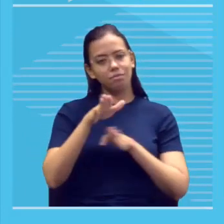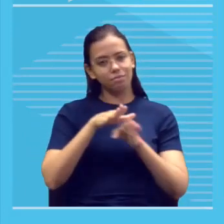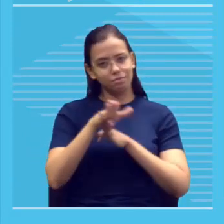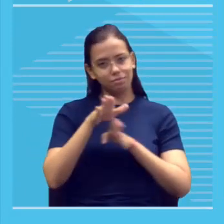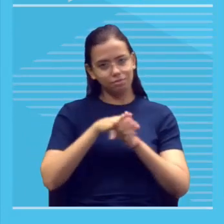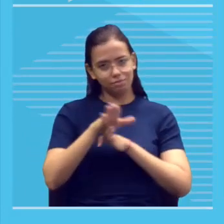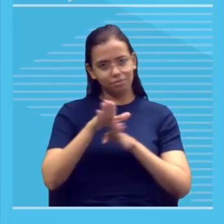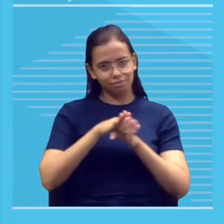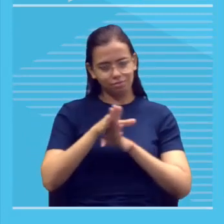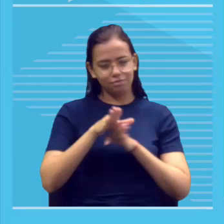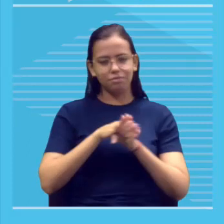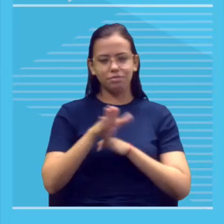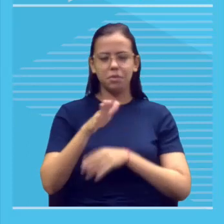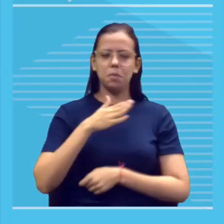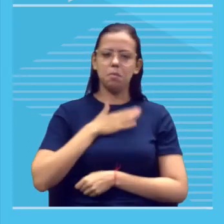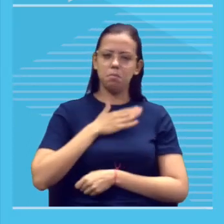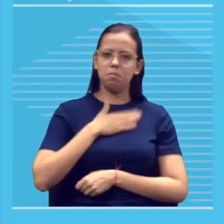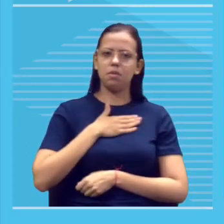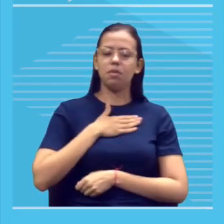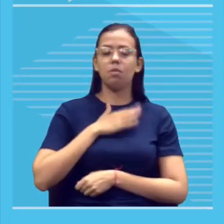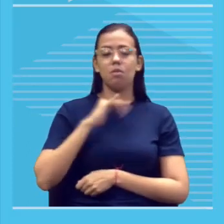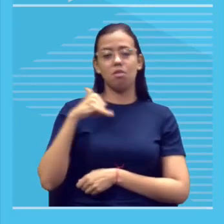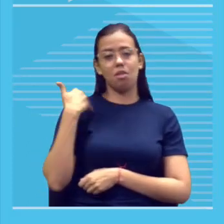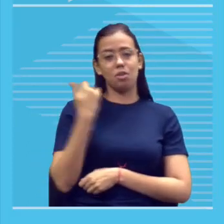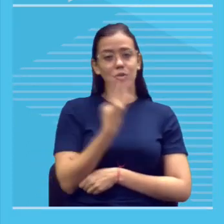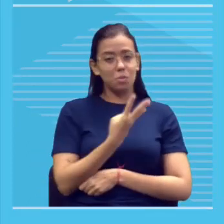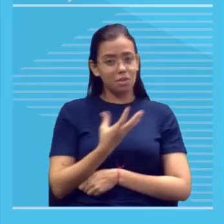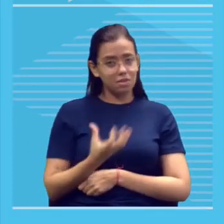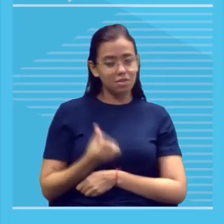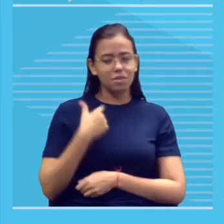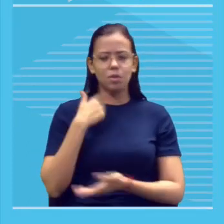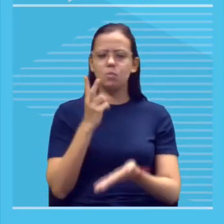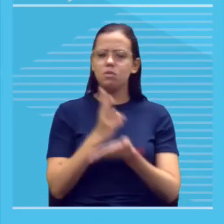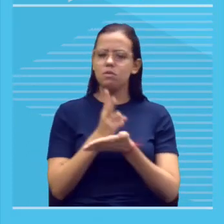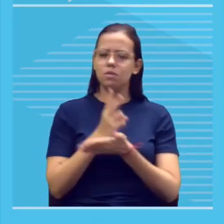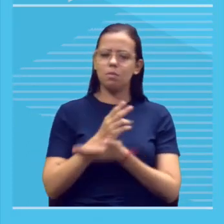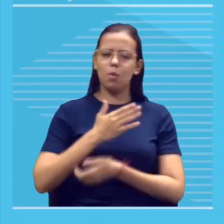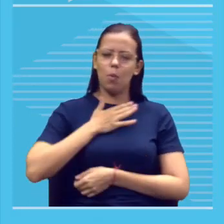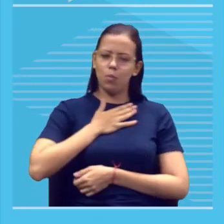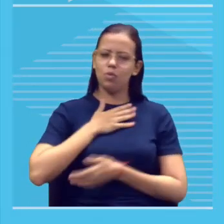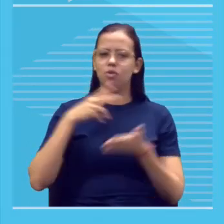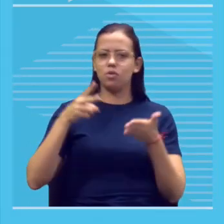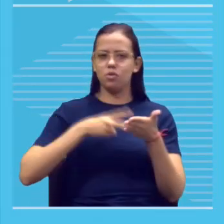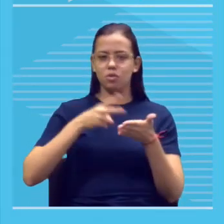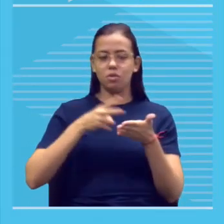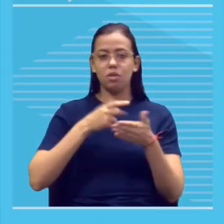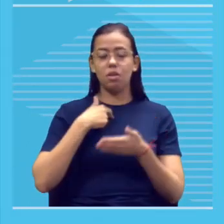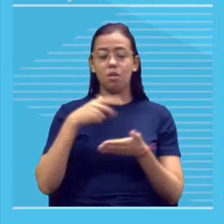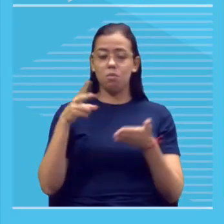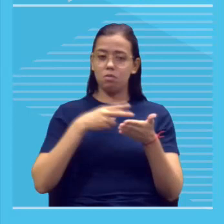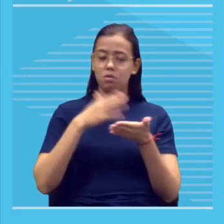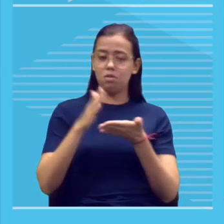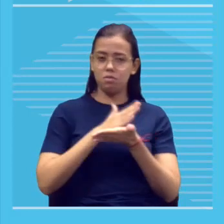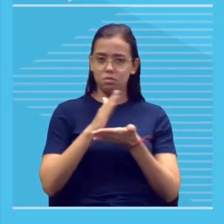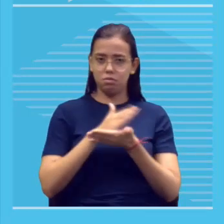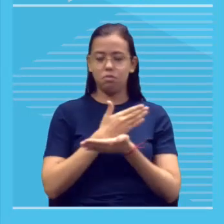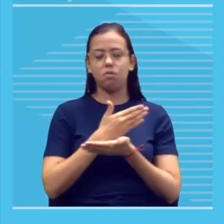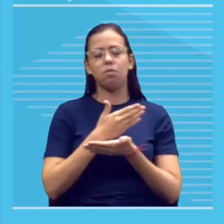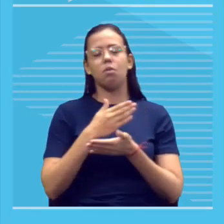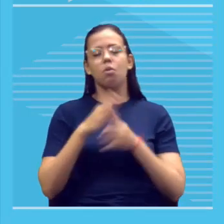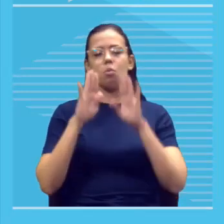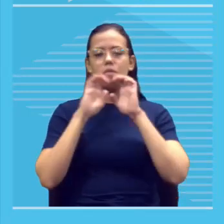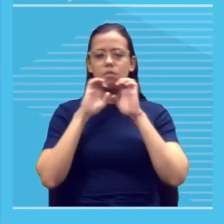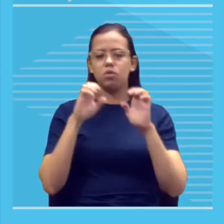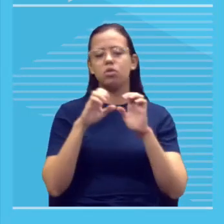enquanto Professor Marciano 46 anos de vida sempre gostei de ler eu li o Evangelho Segundo o Espiritismo